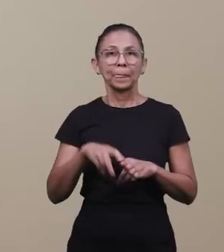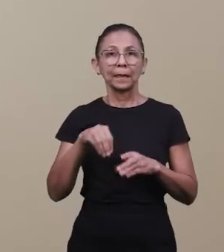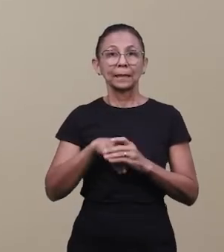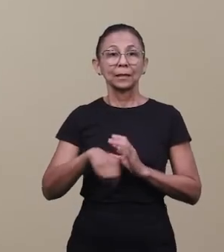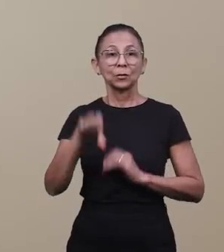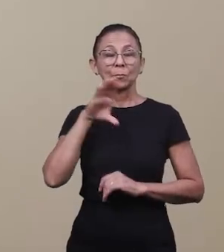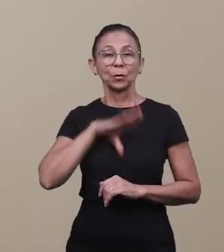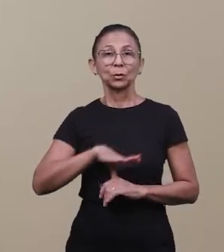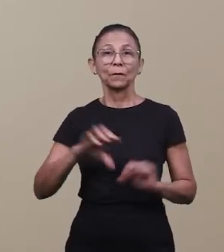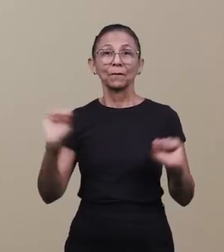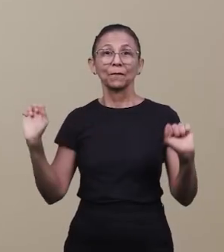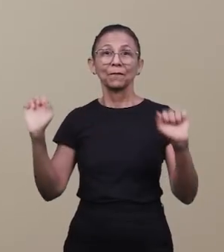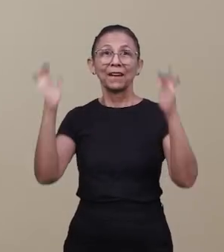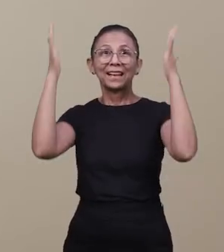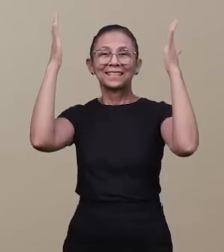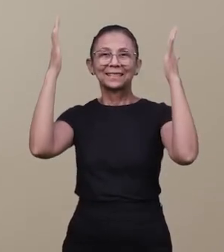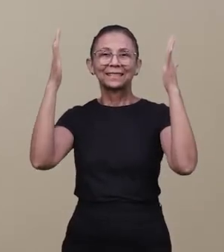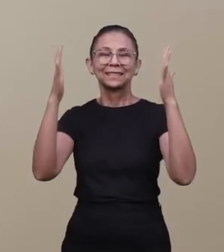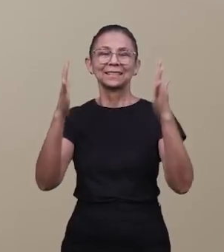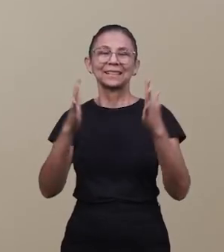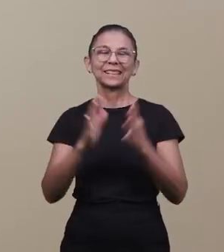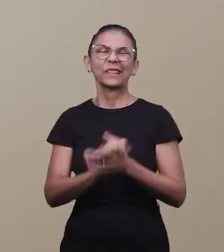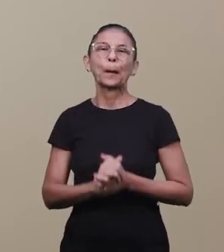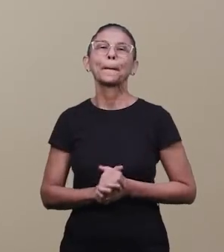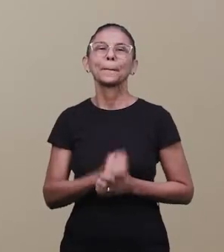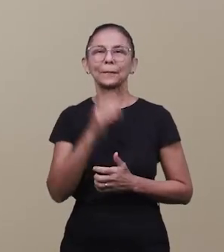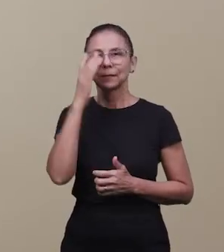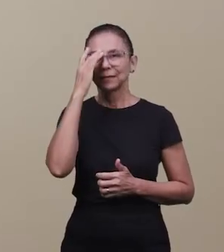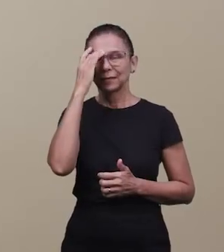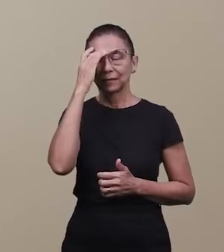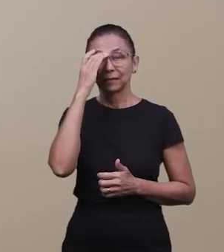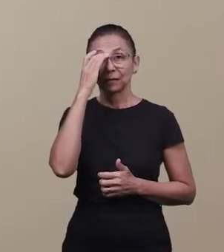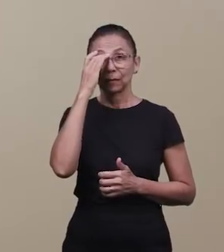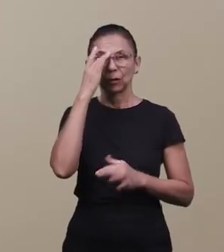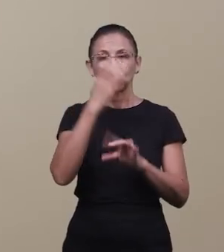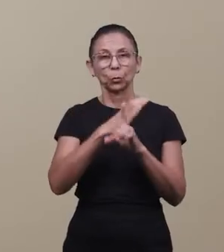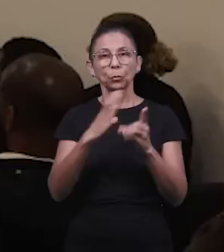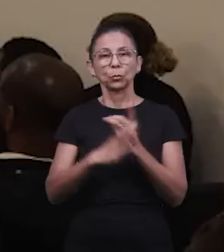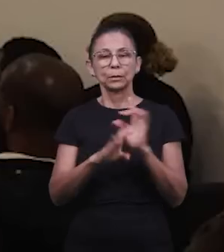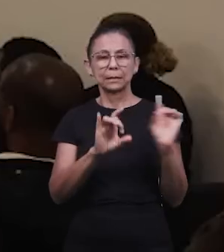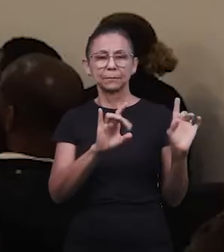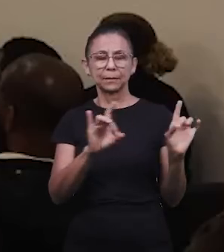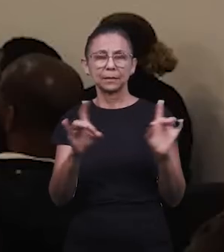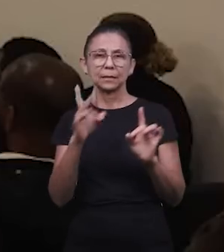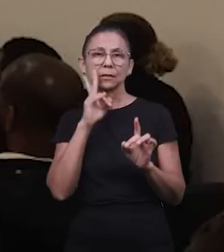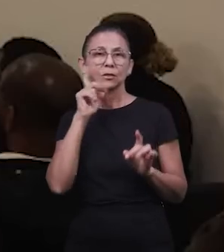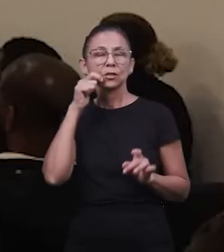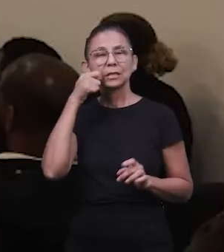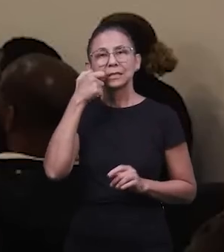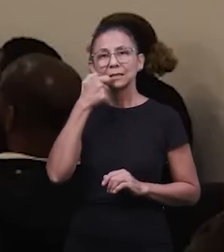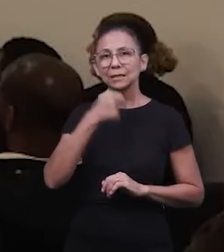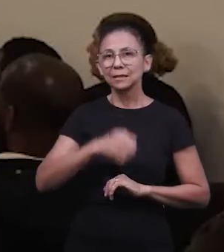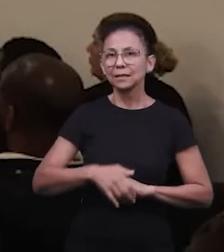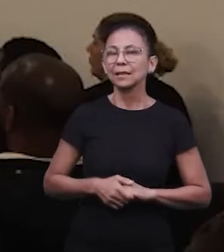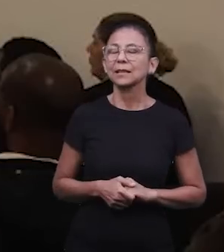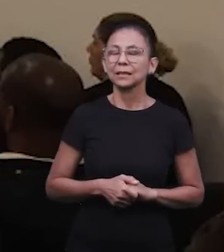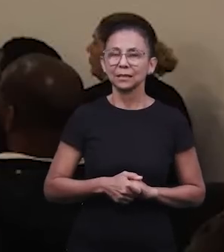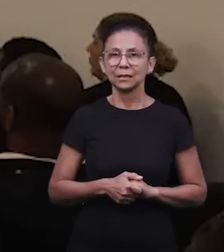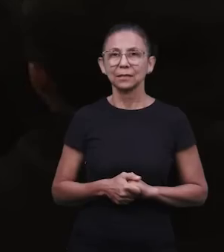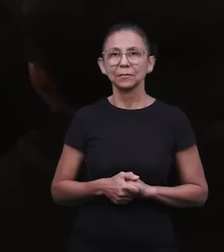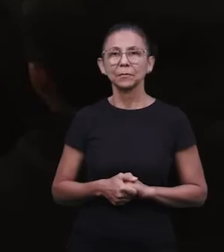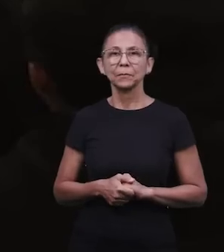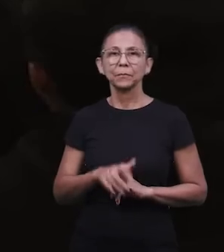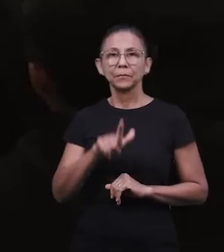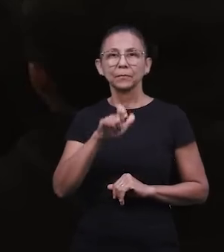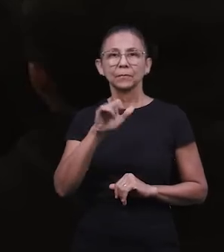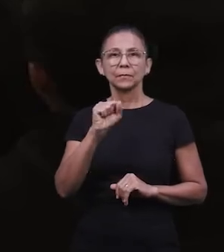as igrejas em Portugal estiveram em festa nessas últimas semanas com a realização de cultos especiais de ceia, que ocorreram na igreja